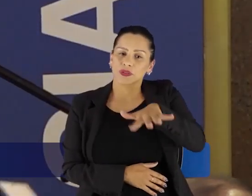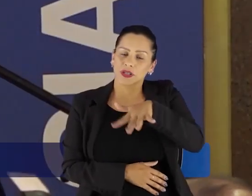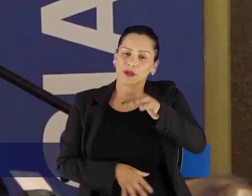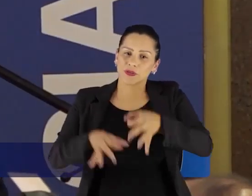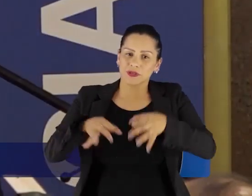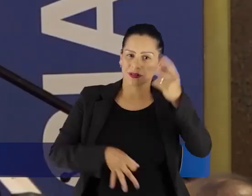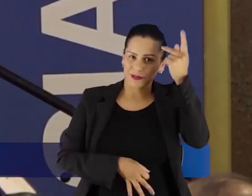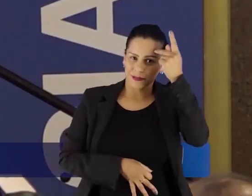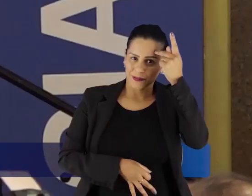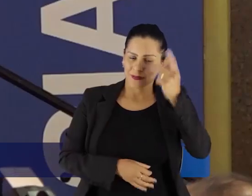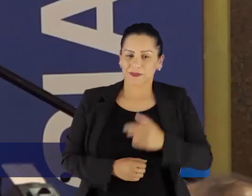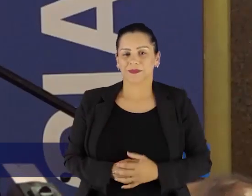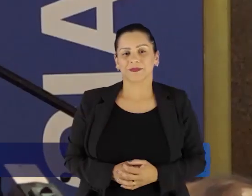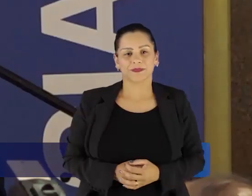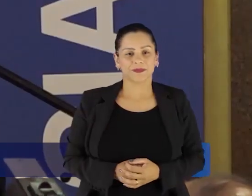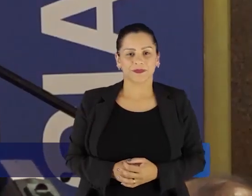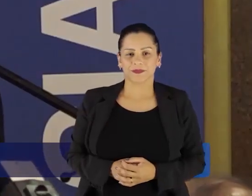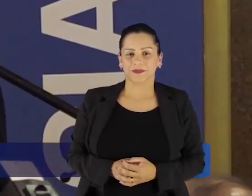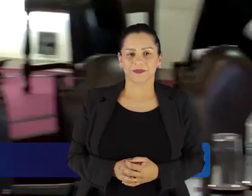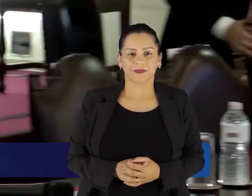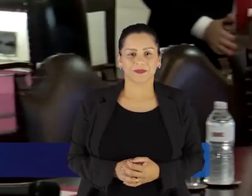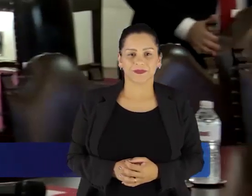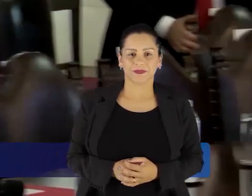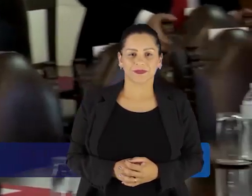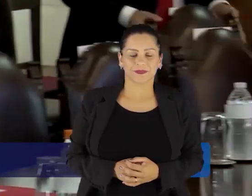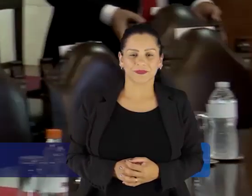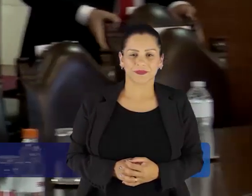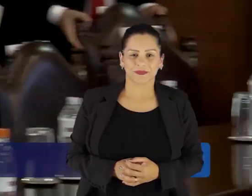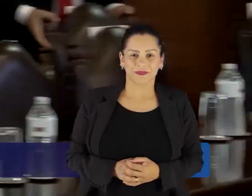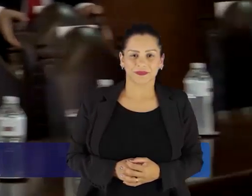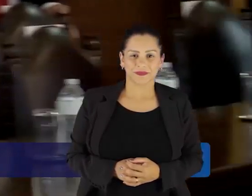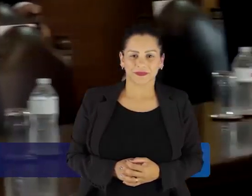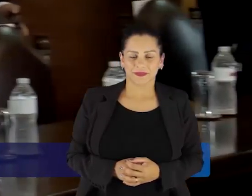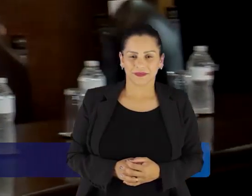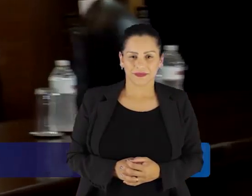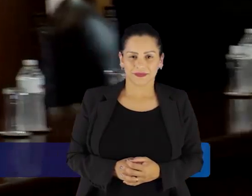Paulo E aí